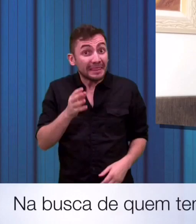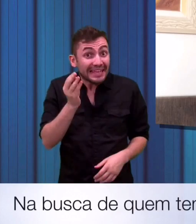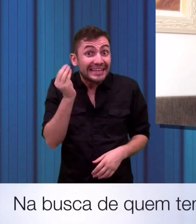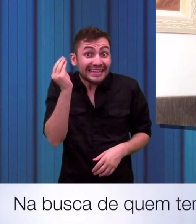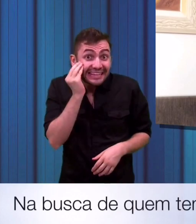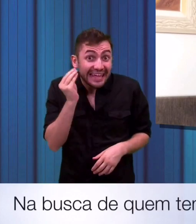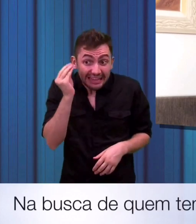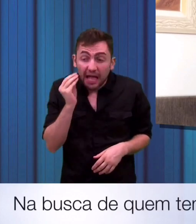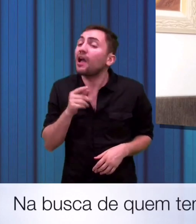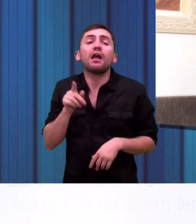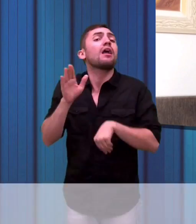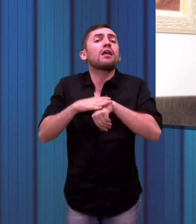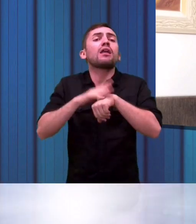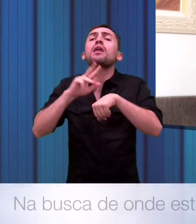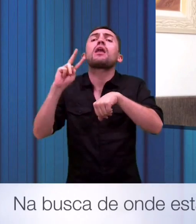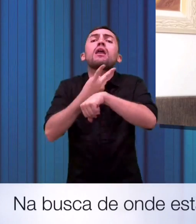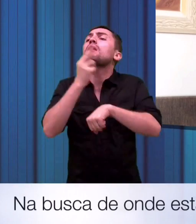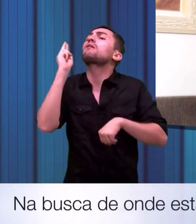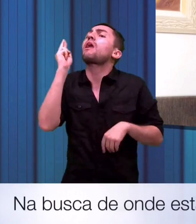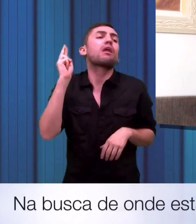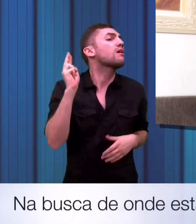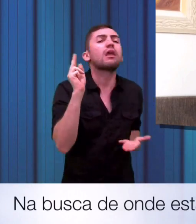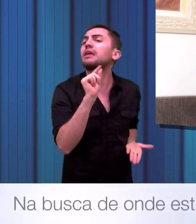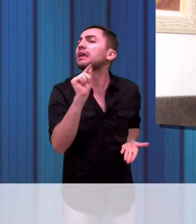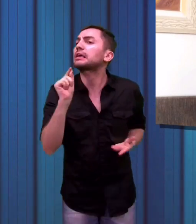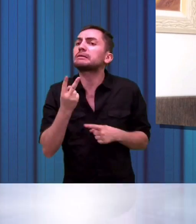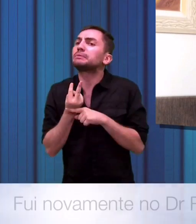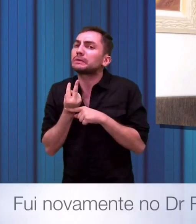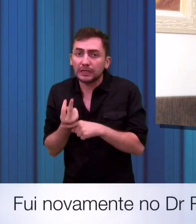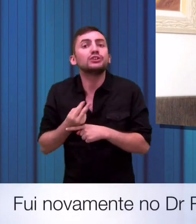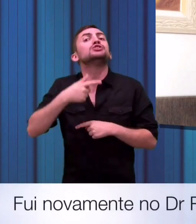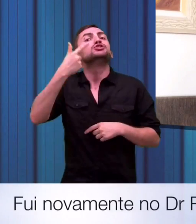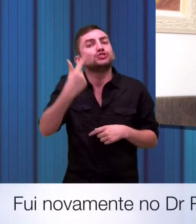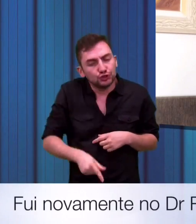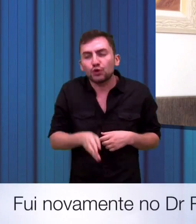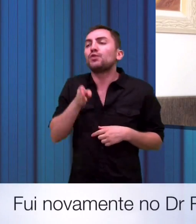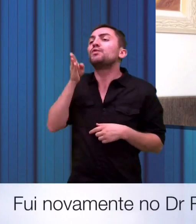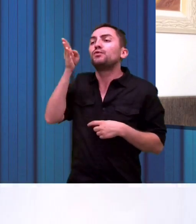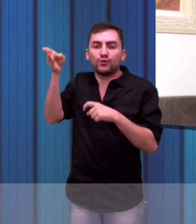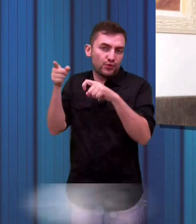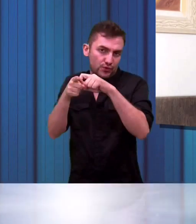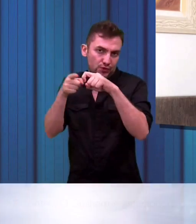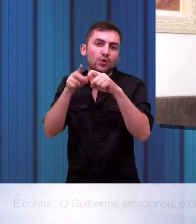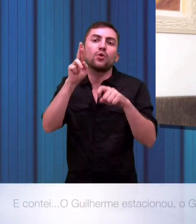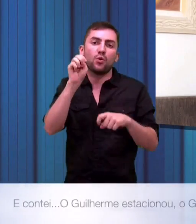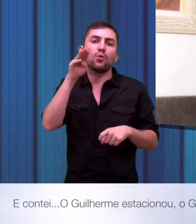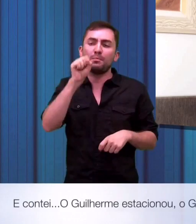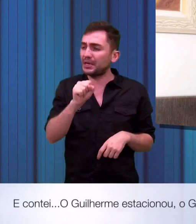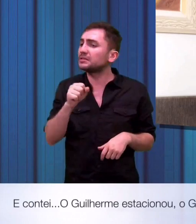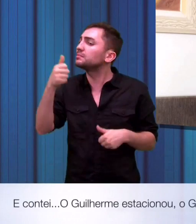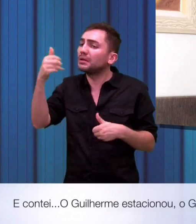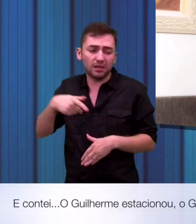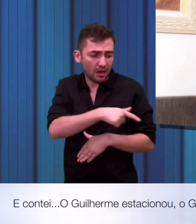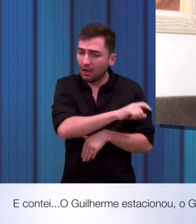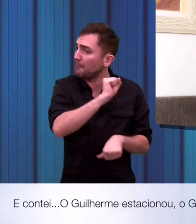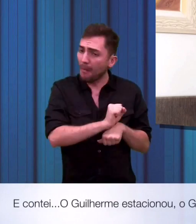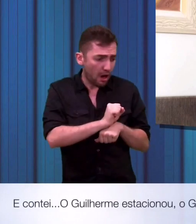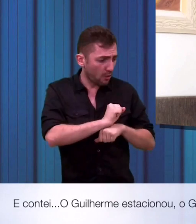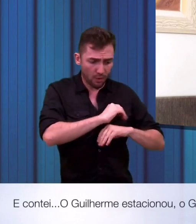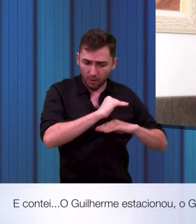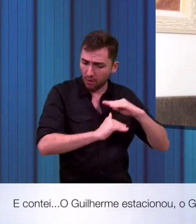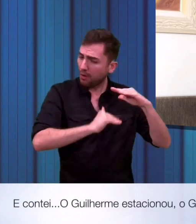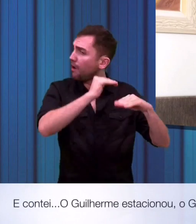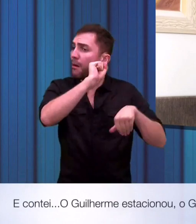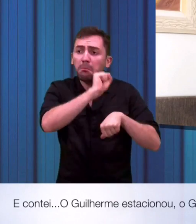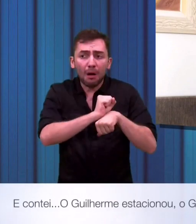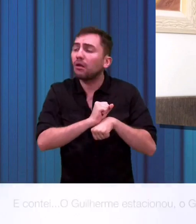Na busca de quem tem a culpa, na busca de onde está o erro, fui novamente no Dr. Rubens, contei. Guilherme estacionou, Guilherme